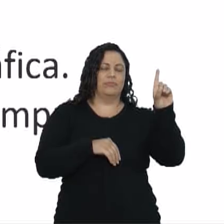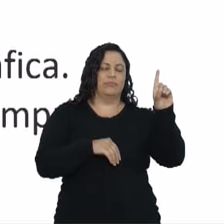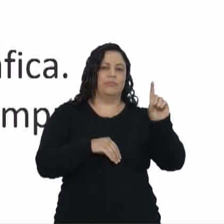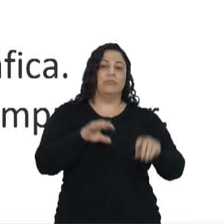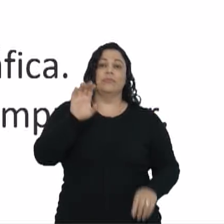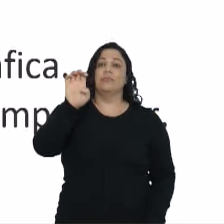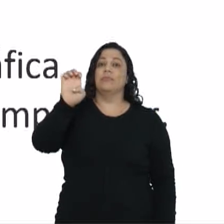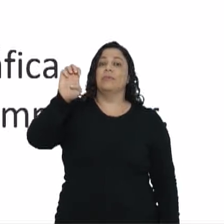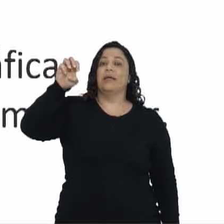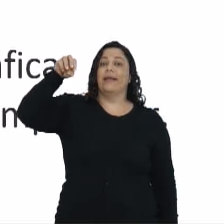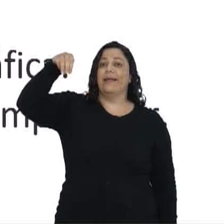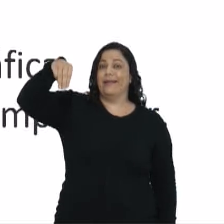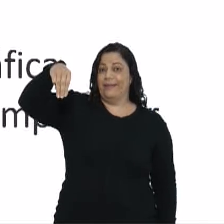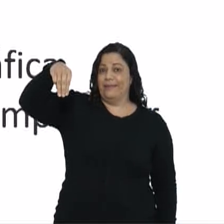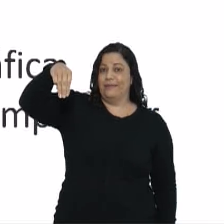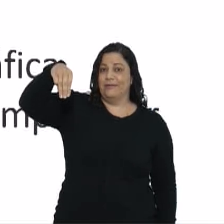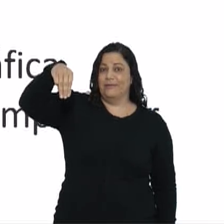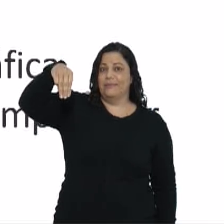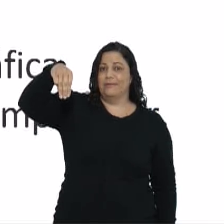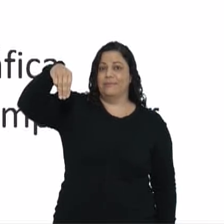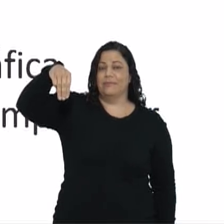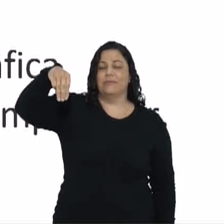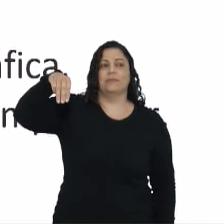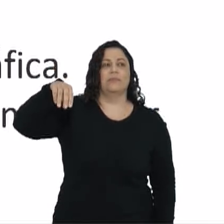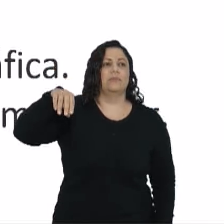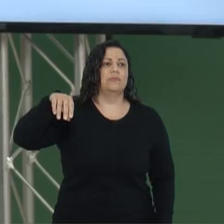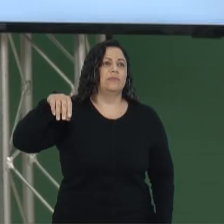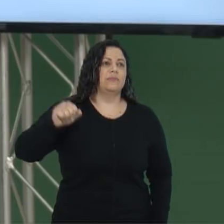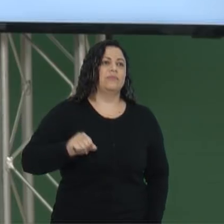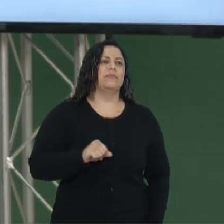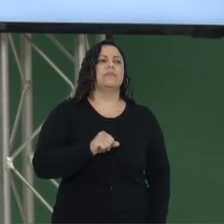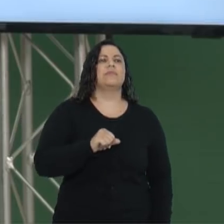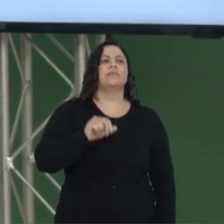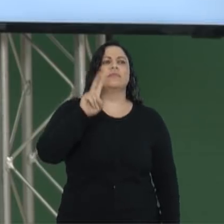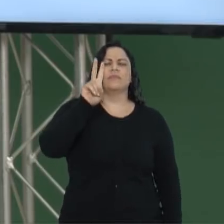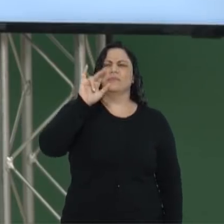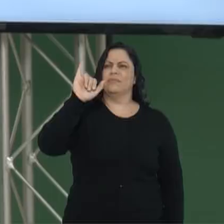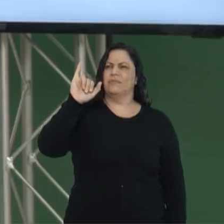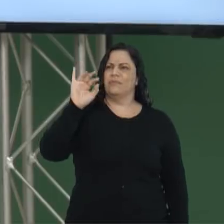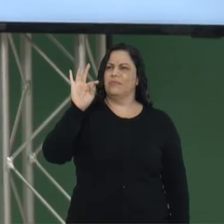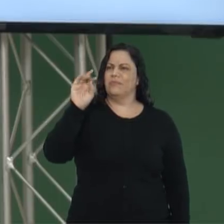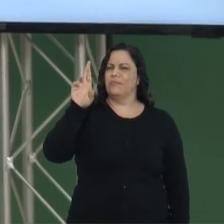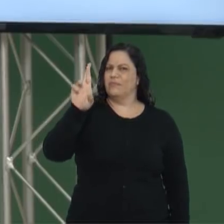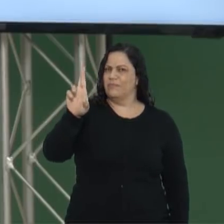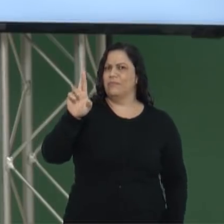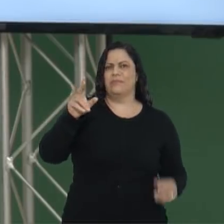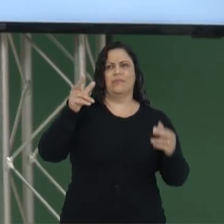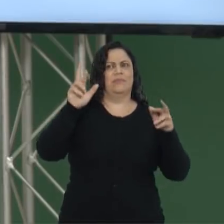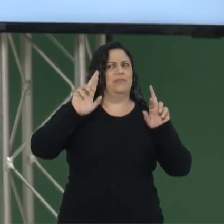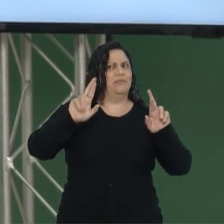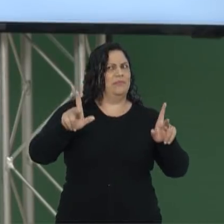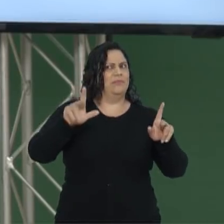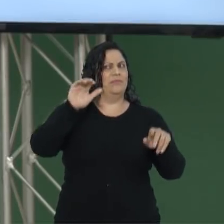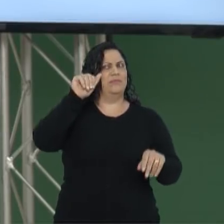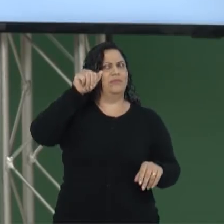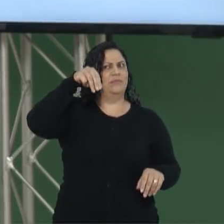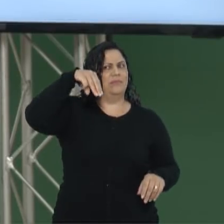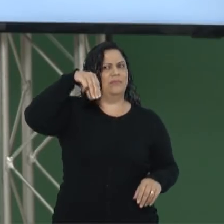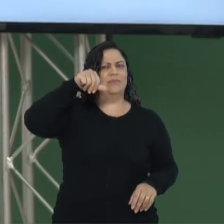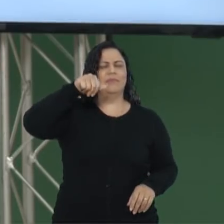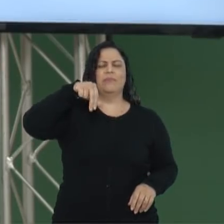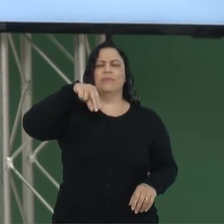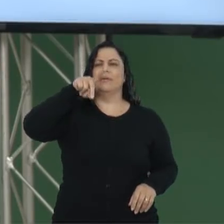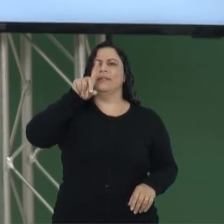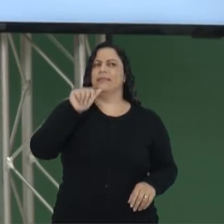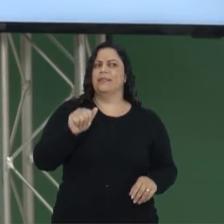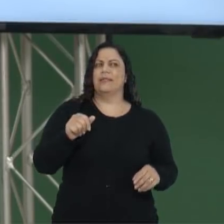é muito hábil em computação gráfica. Veja que o Vitor é diferente dessa outra pessoa aqui, né? Ó. Letra E, ainda